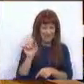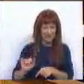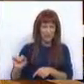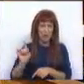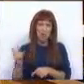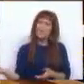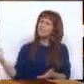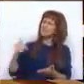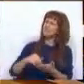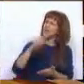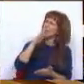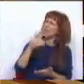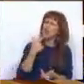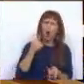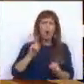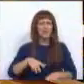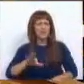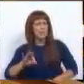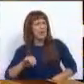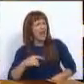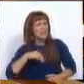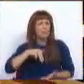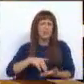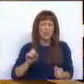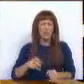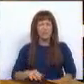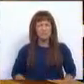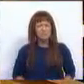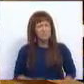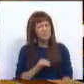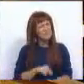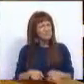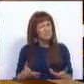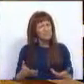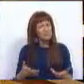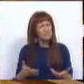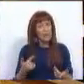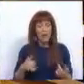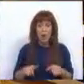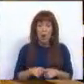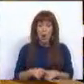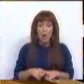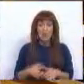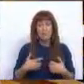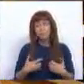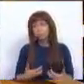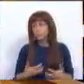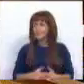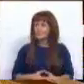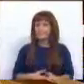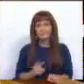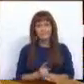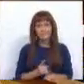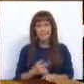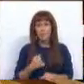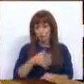é vir aqui dizer, de novo, que o PS não tem posição. Senhor Deputado, de facto, nós já nos cansámos, porque